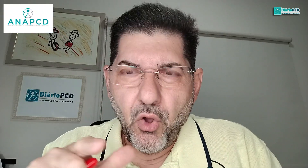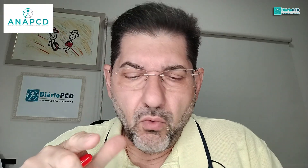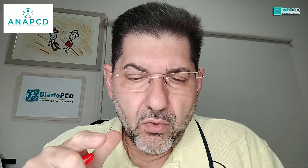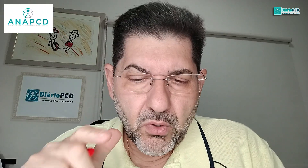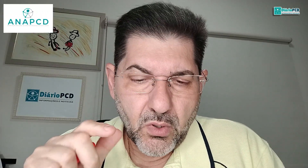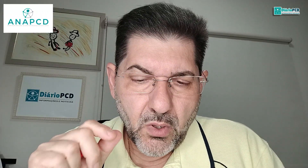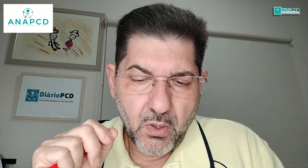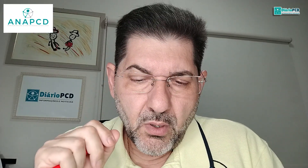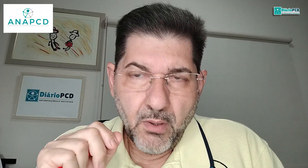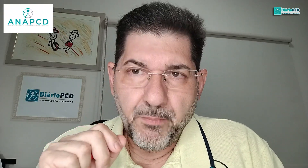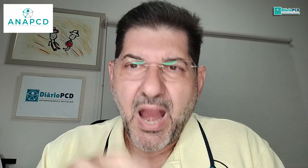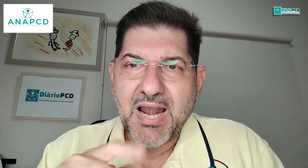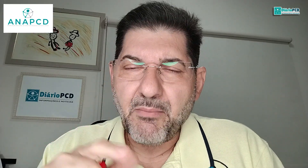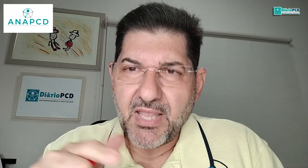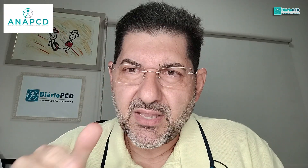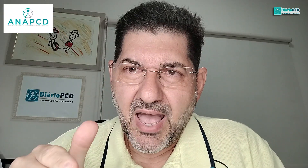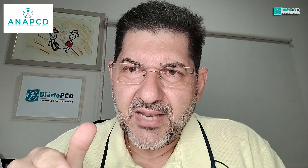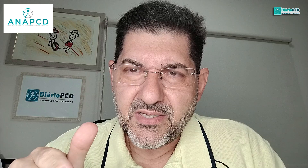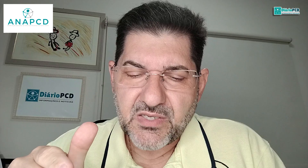Atropelou